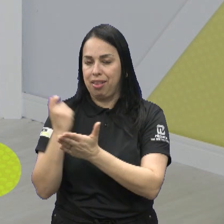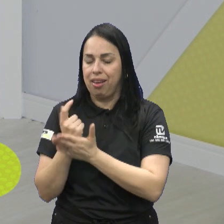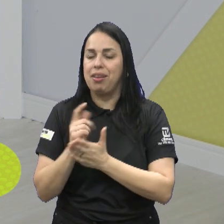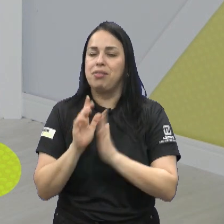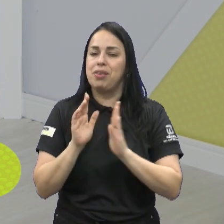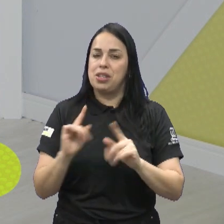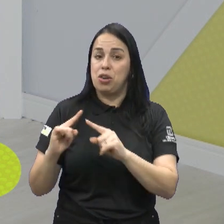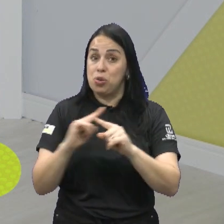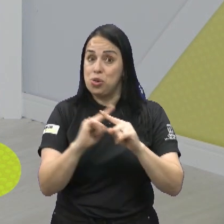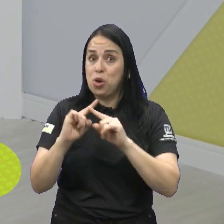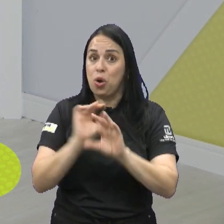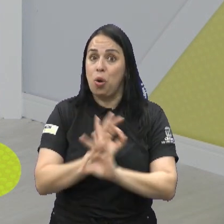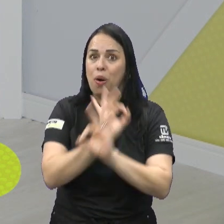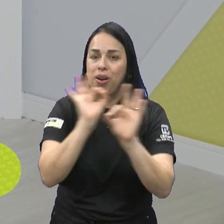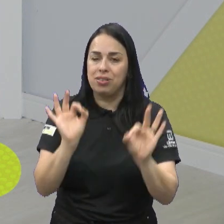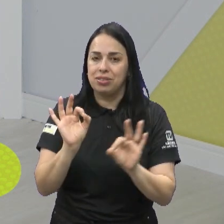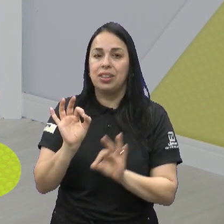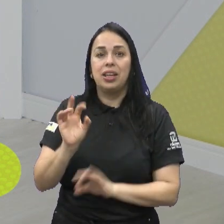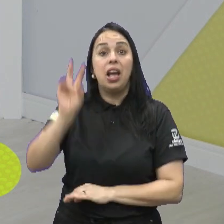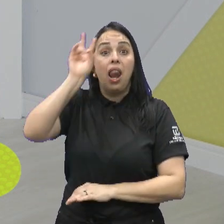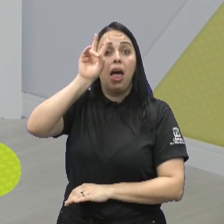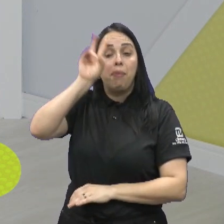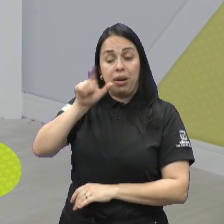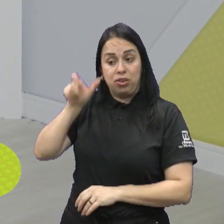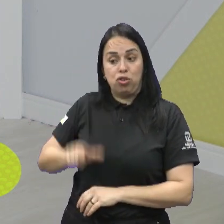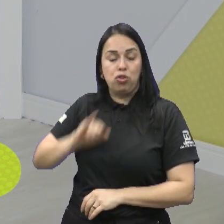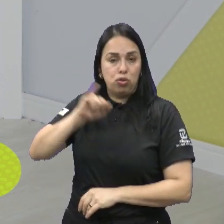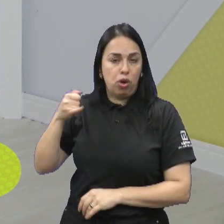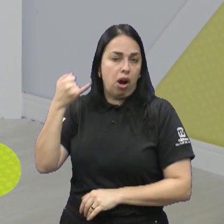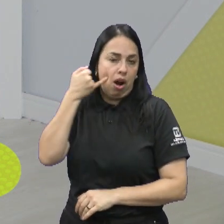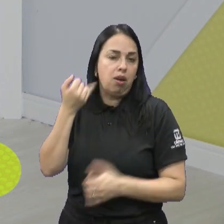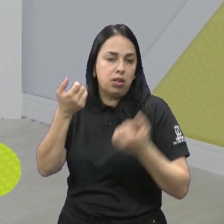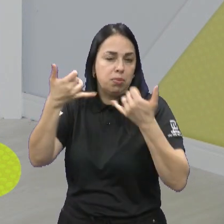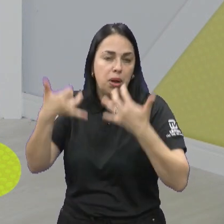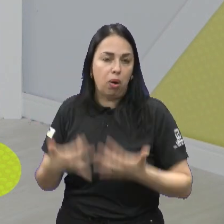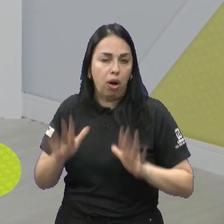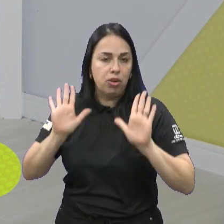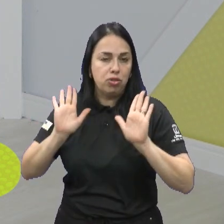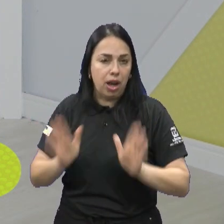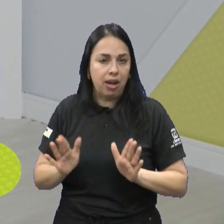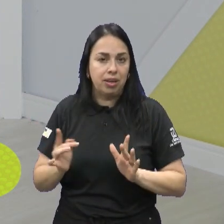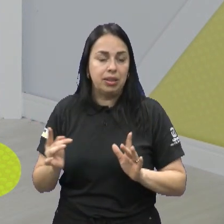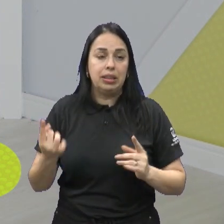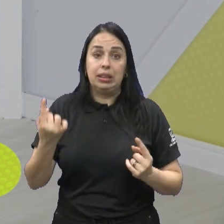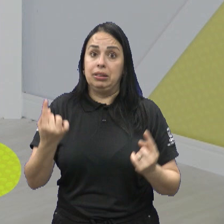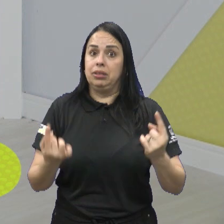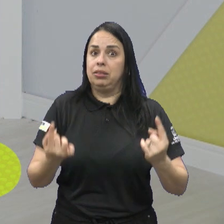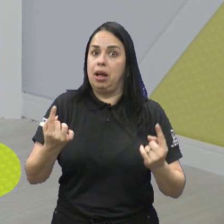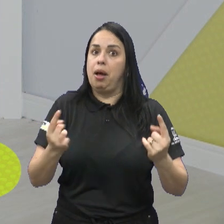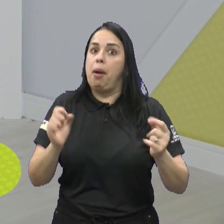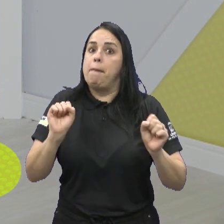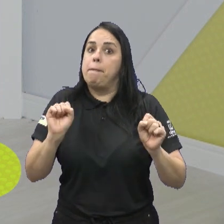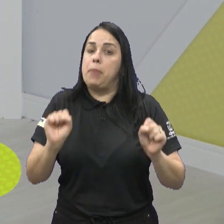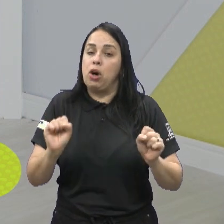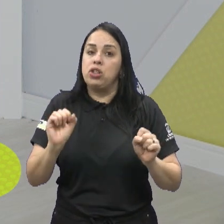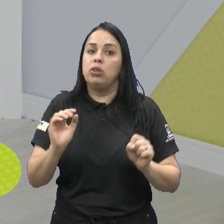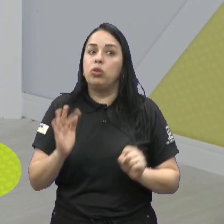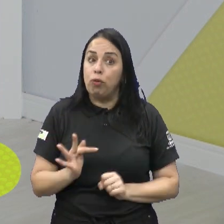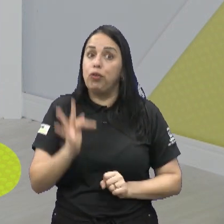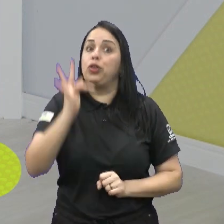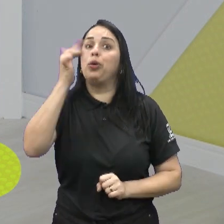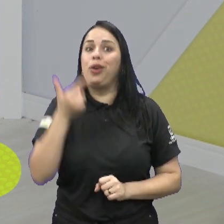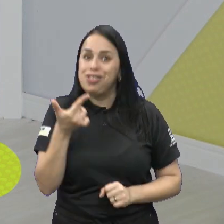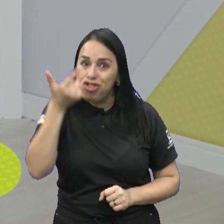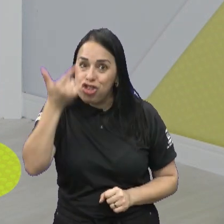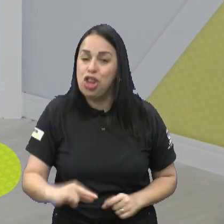E lembrando, como o João disse, dependendo das circunstâncias de ambas as equipes, elas podem voltar a se cruzar aí de novo